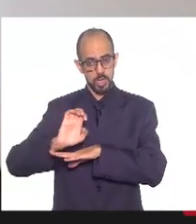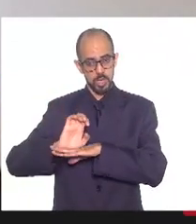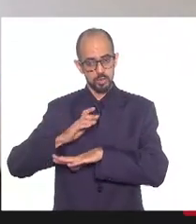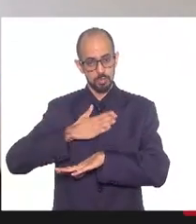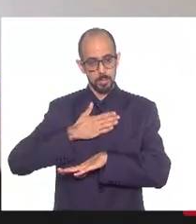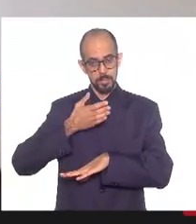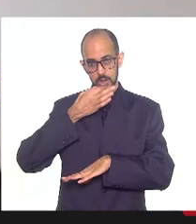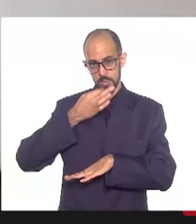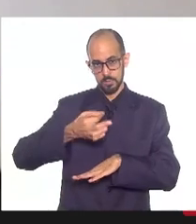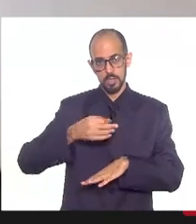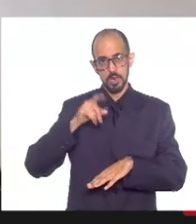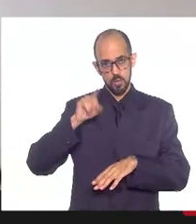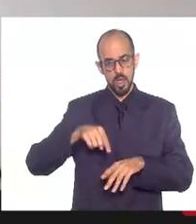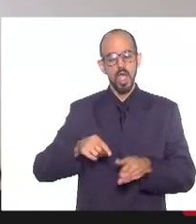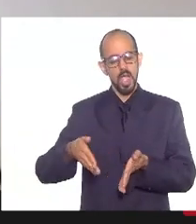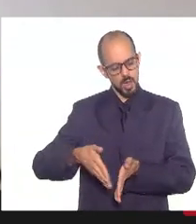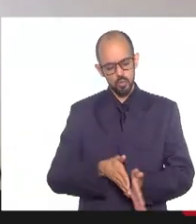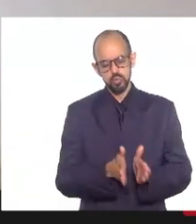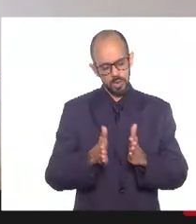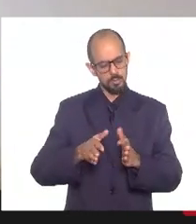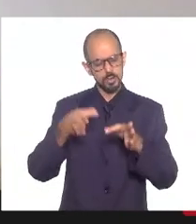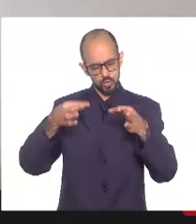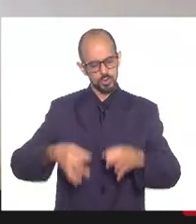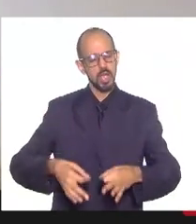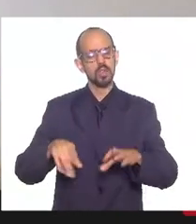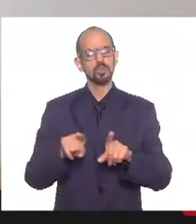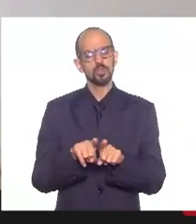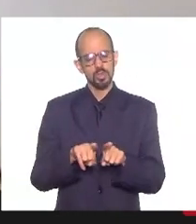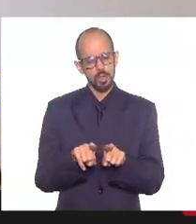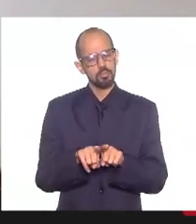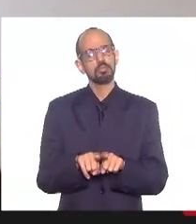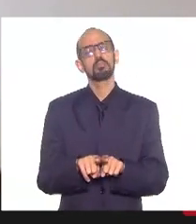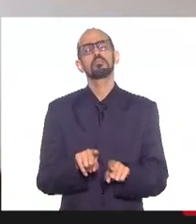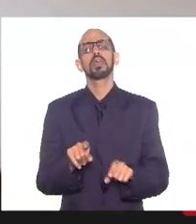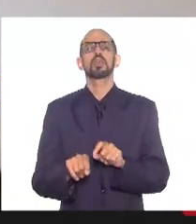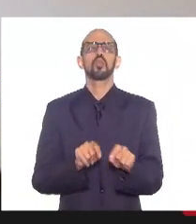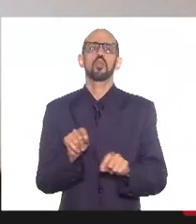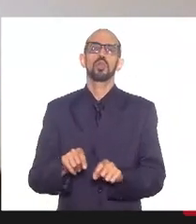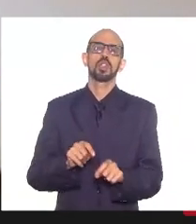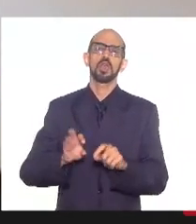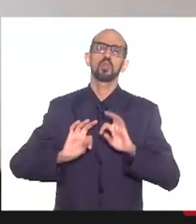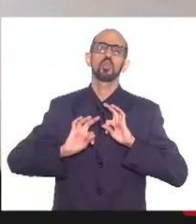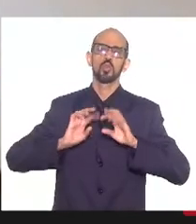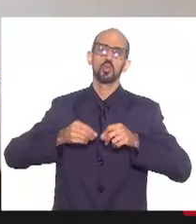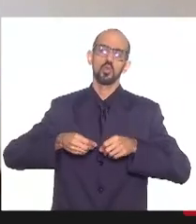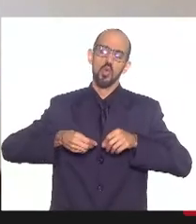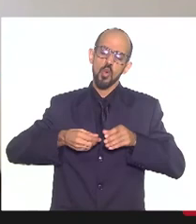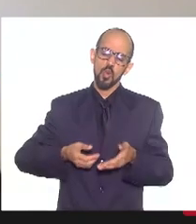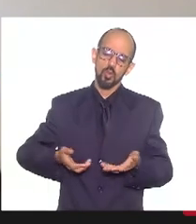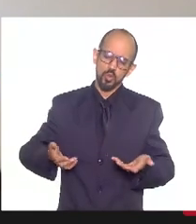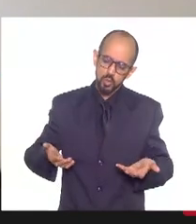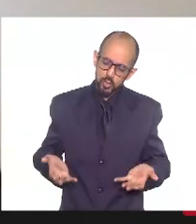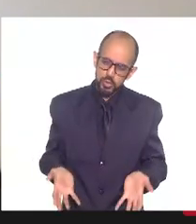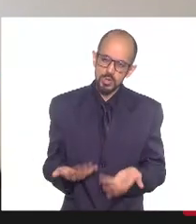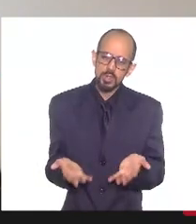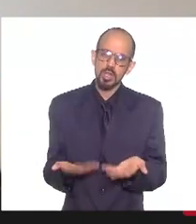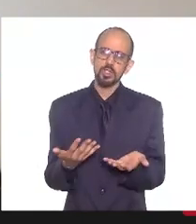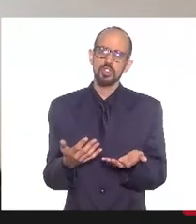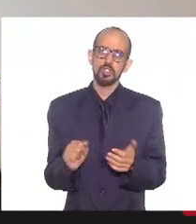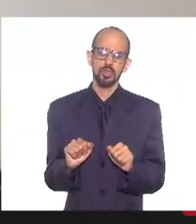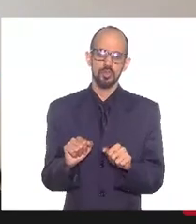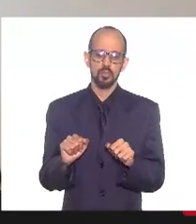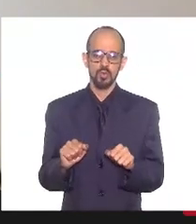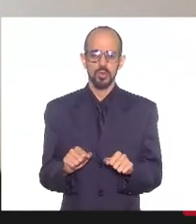ver, vai na direção certa. Também vai na direção certa toda a regulamentação que a Genersa